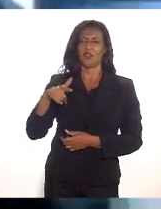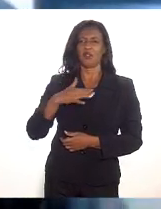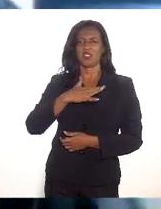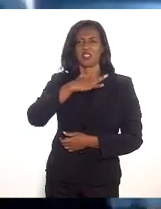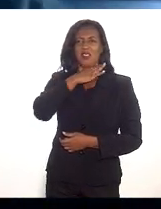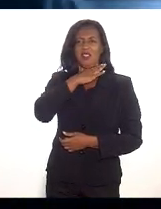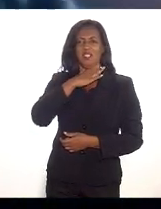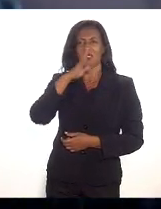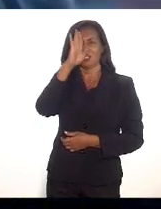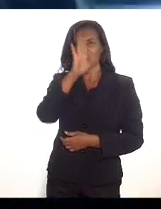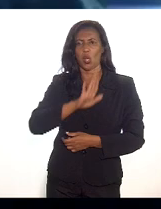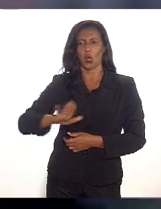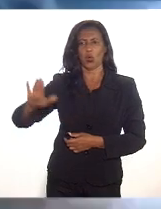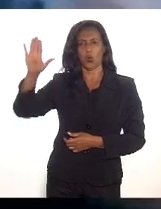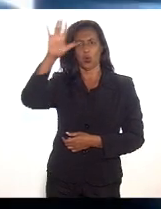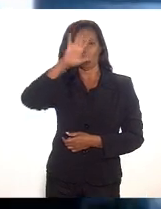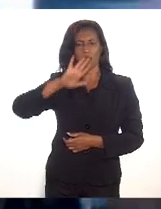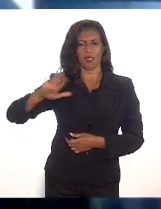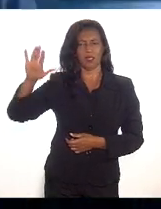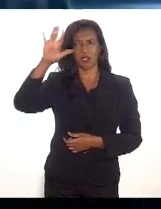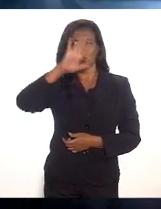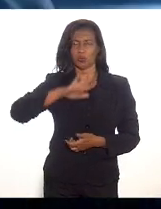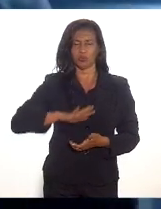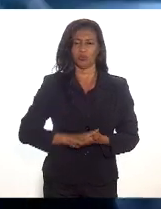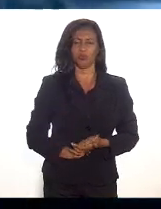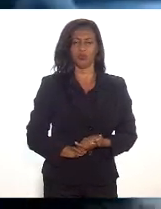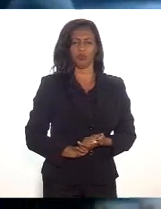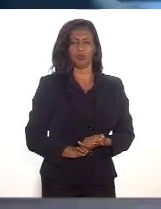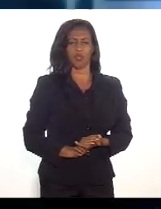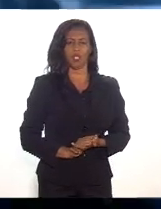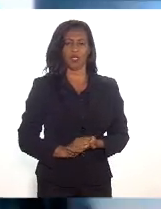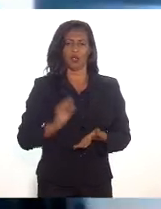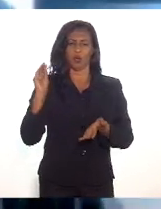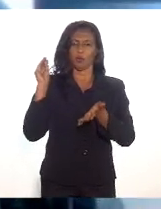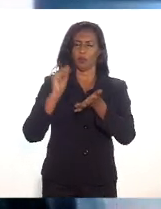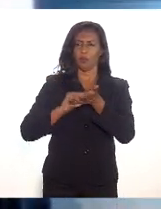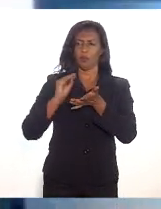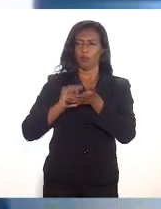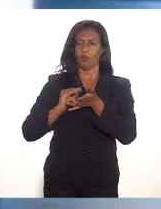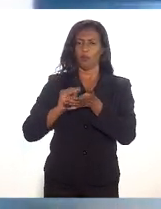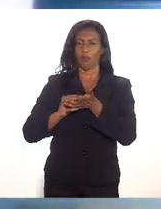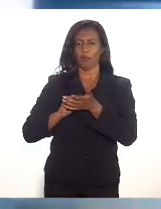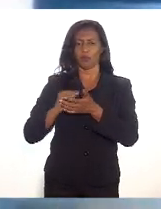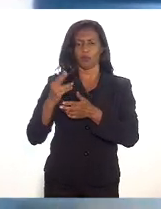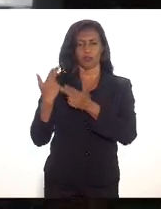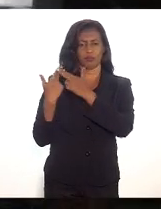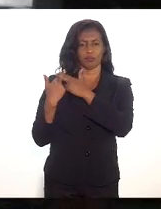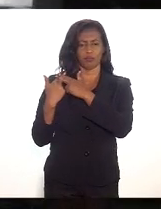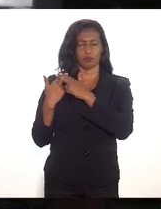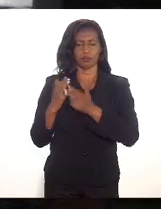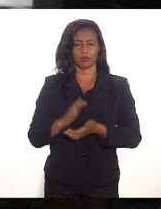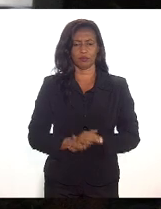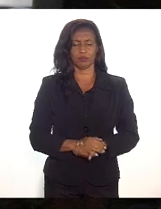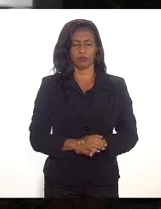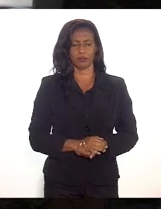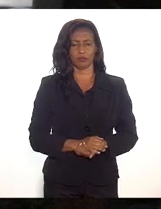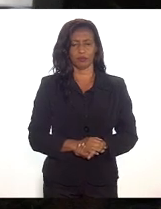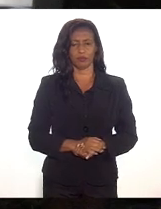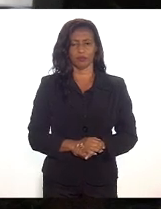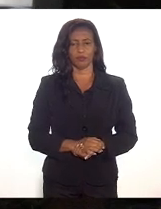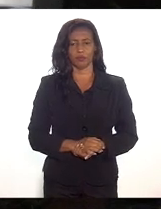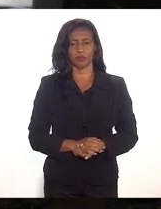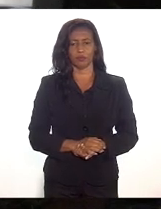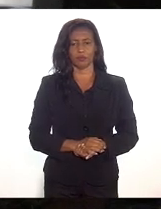provocada por ele próprio, por um obscurantismo e por uma omissão inaceitável. Com a palavra,